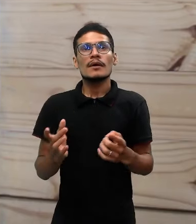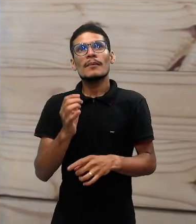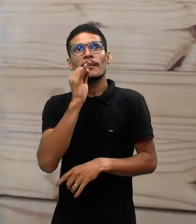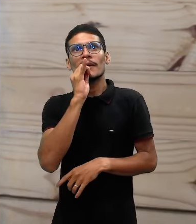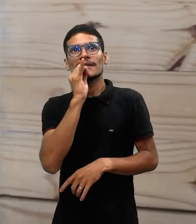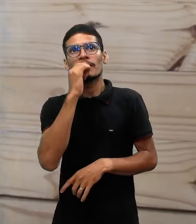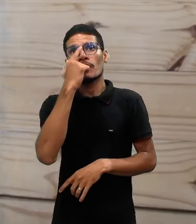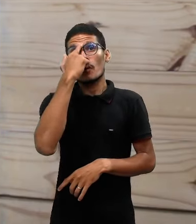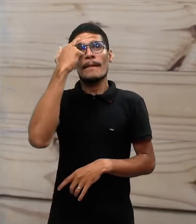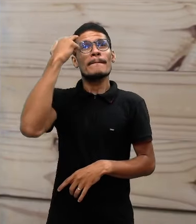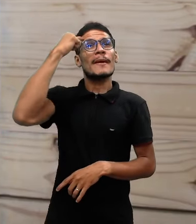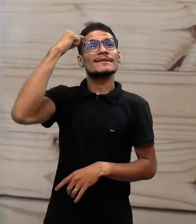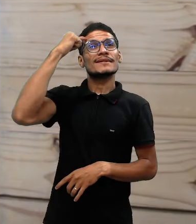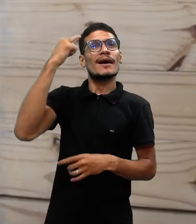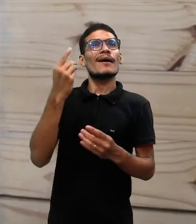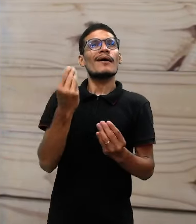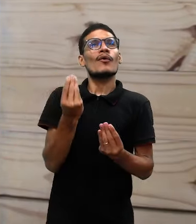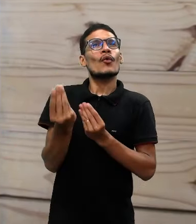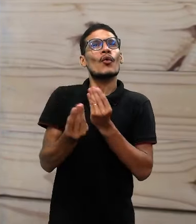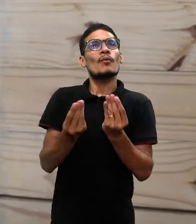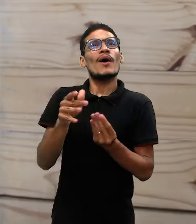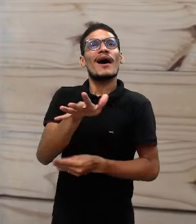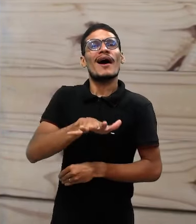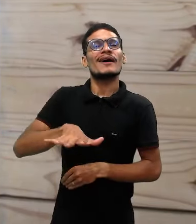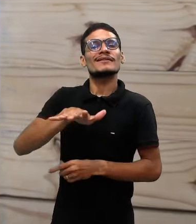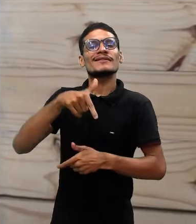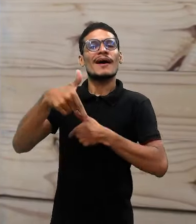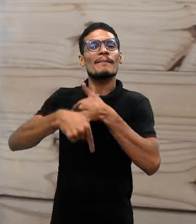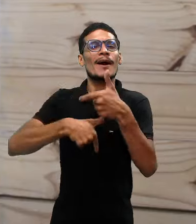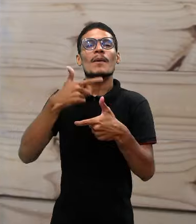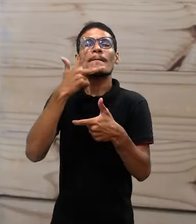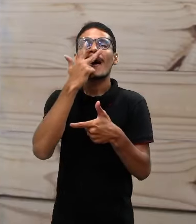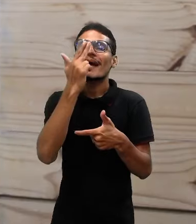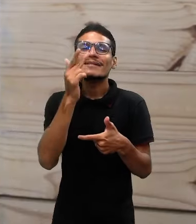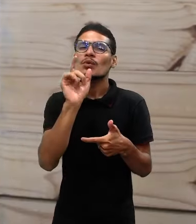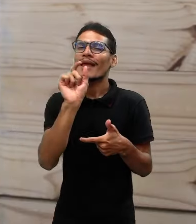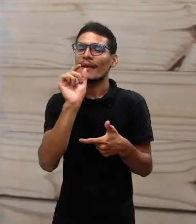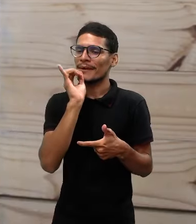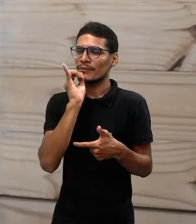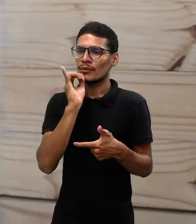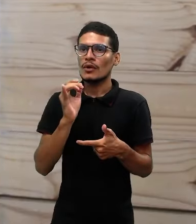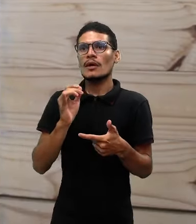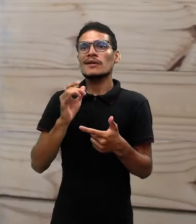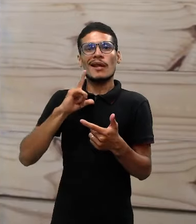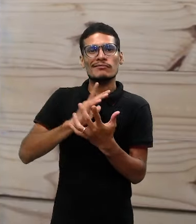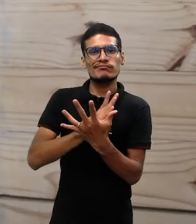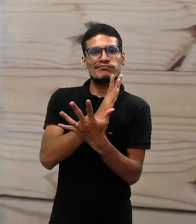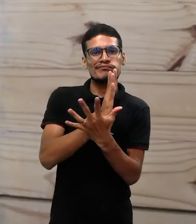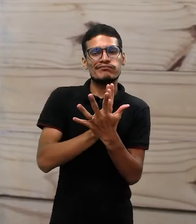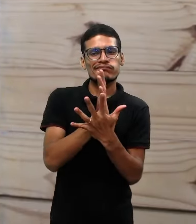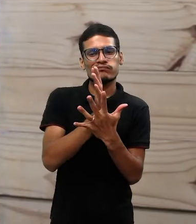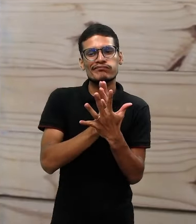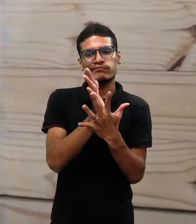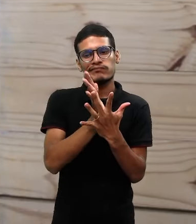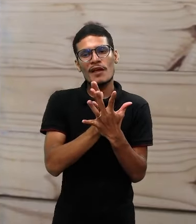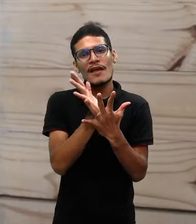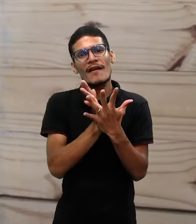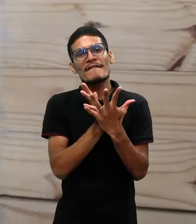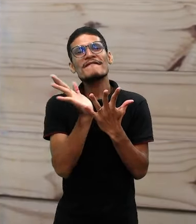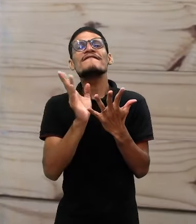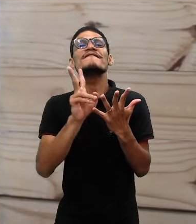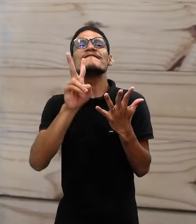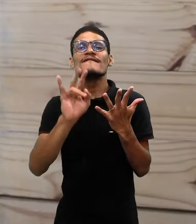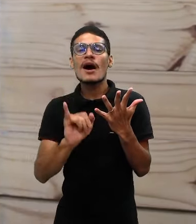Vamos pensar como que o ambiente do trabalho é uma teia, né, e ela vai moldar as pessoas que vão